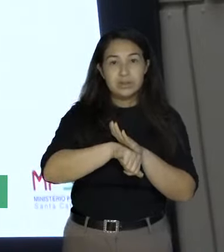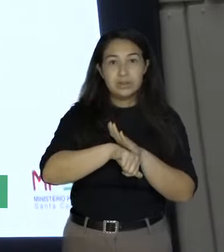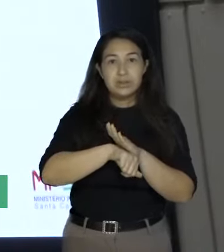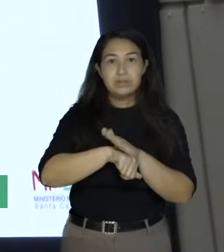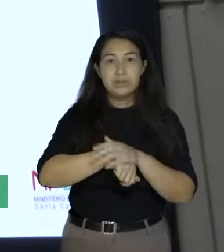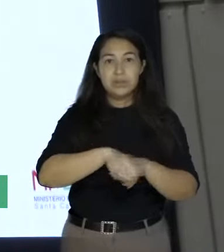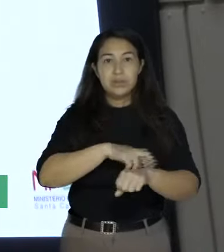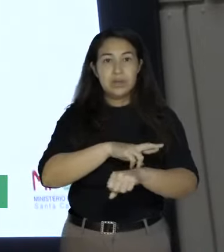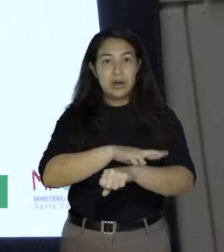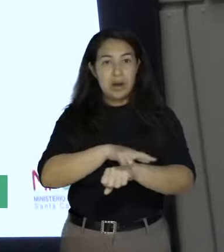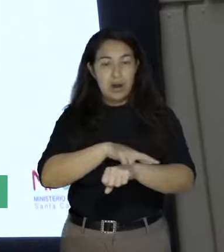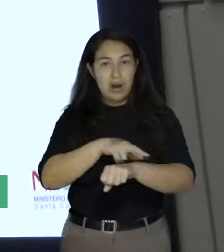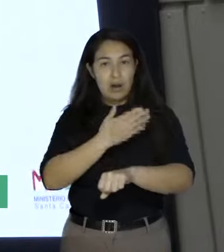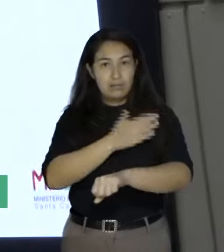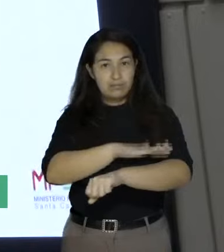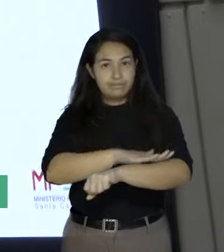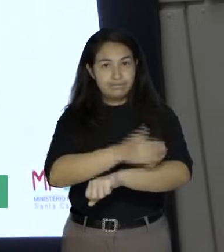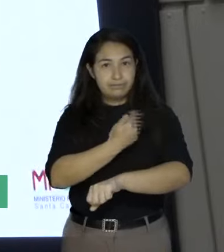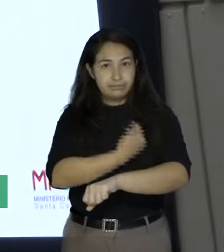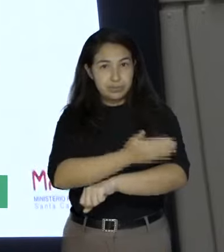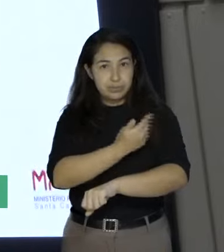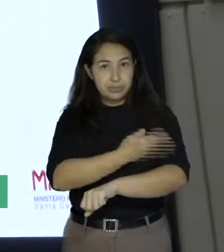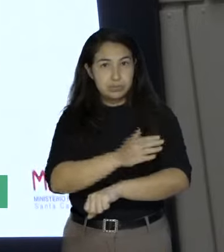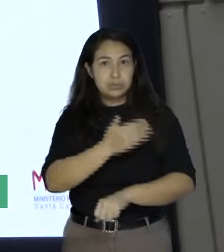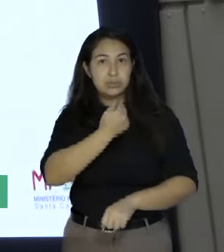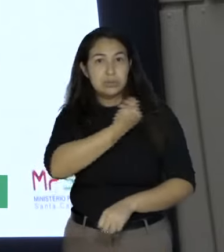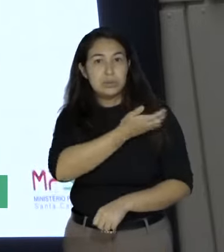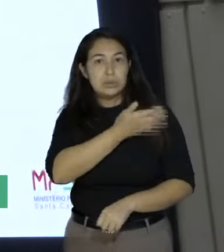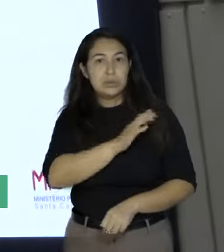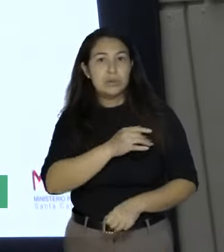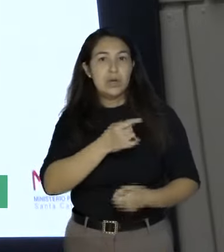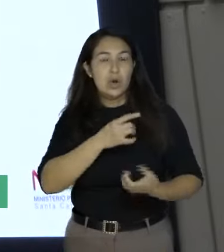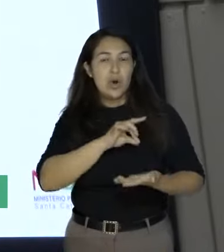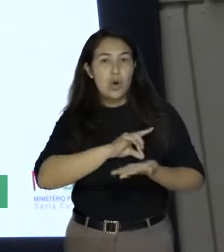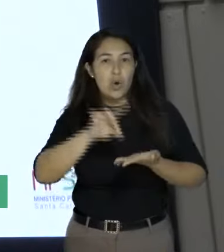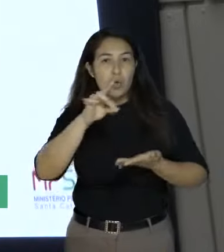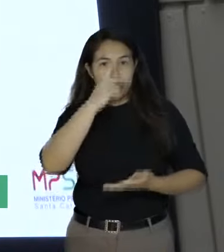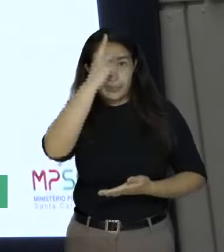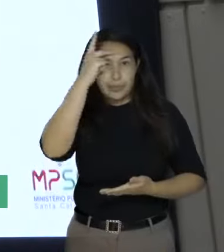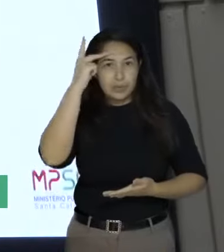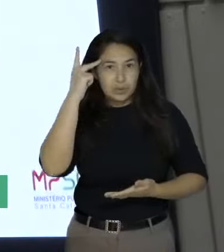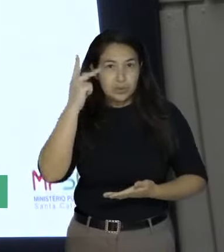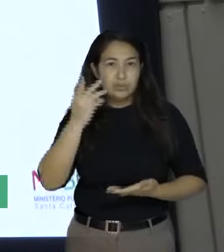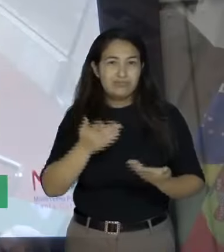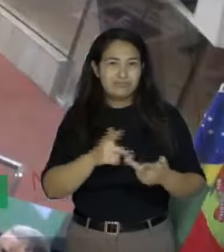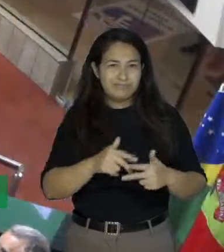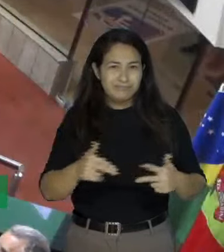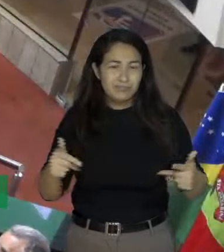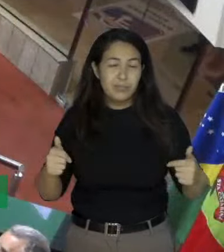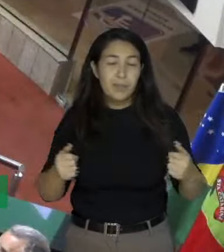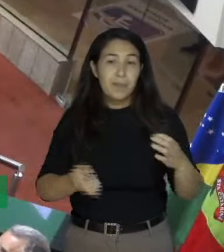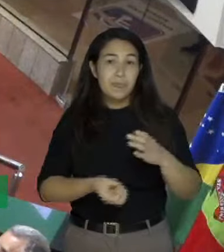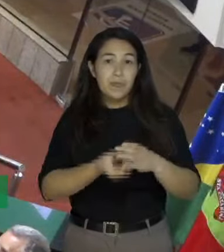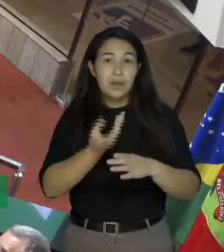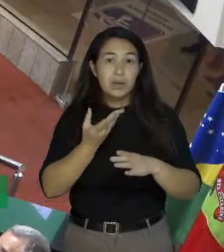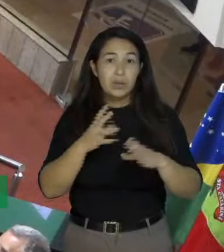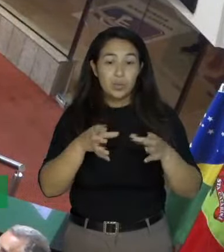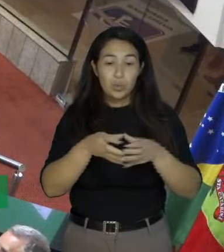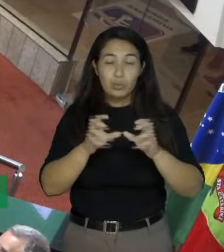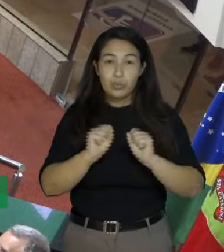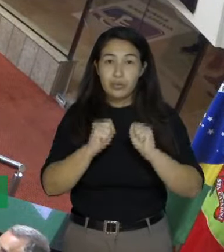Deputado Júlio Garcia E aí a ideia de nós criarmos um núcleo de enfrentamento de